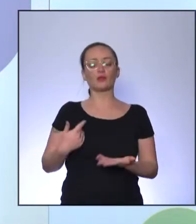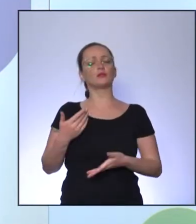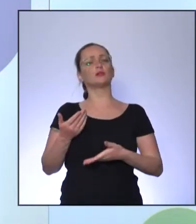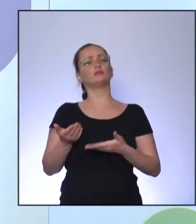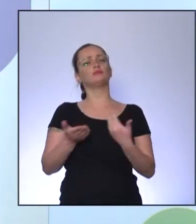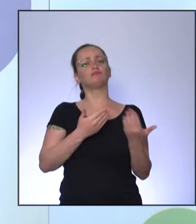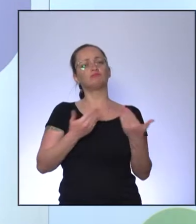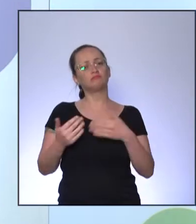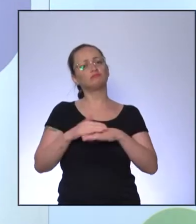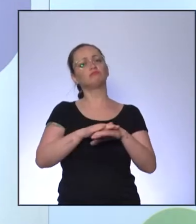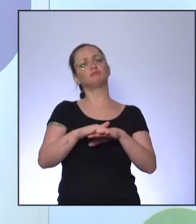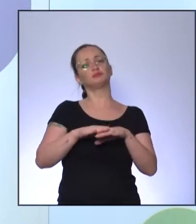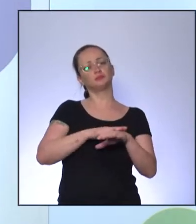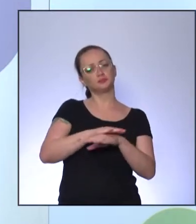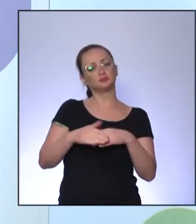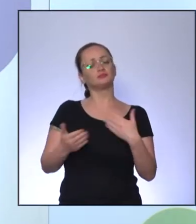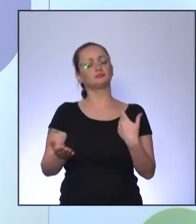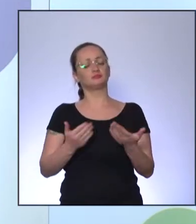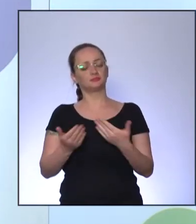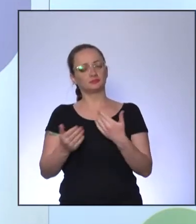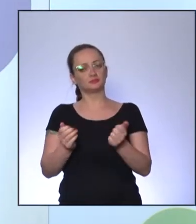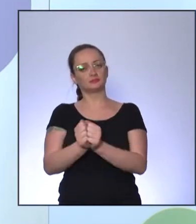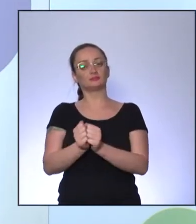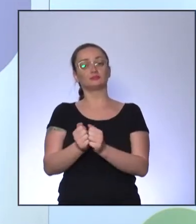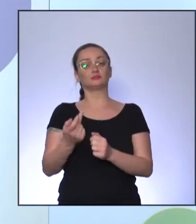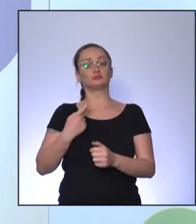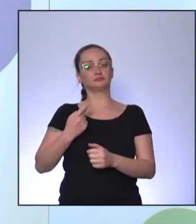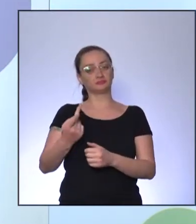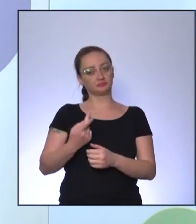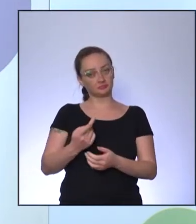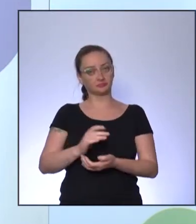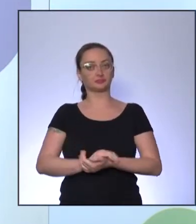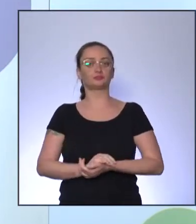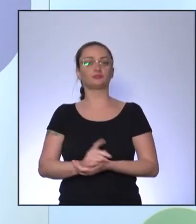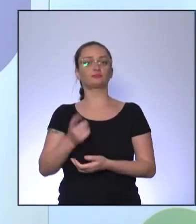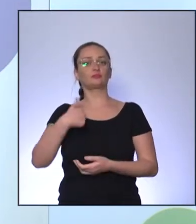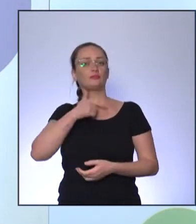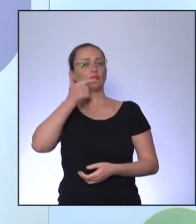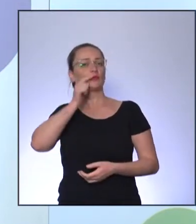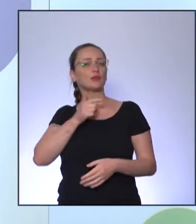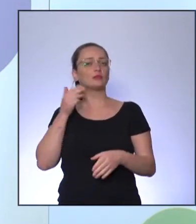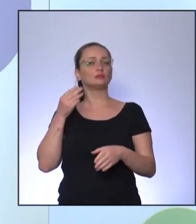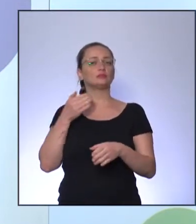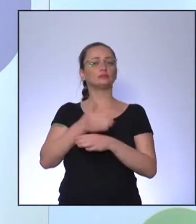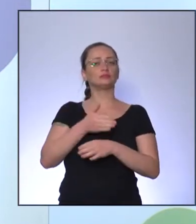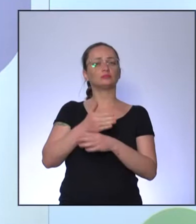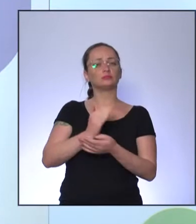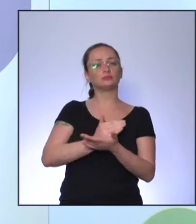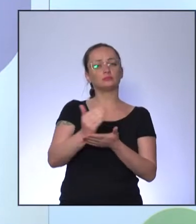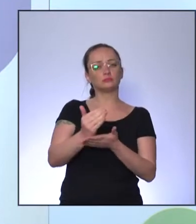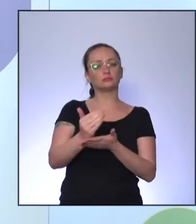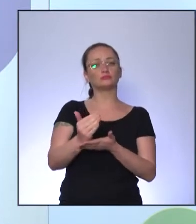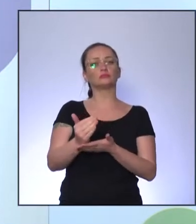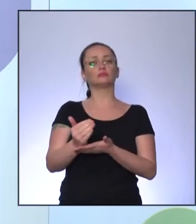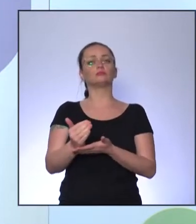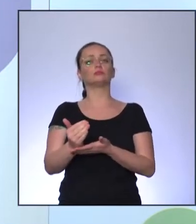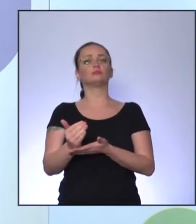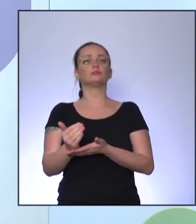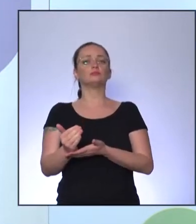conversa mesmo, um diálogo com vocês, para a gente ir entrando